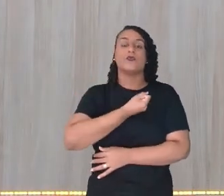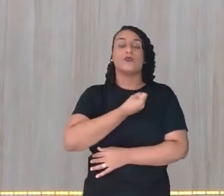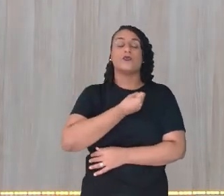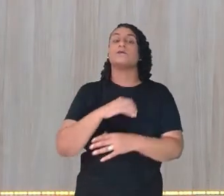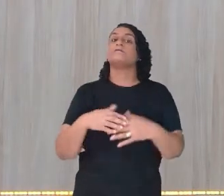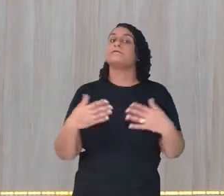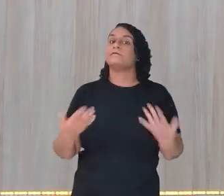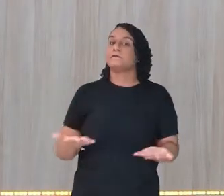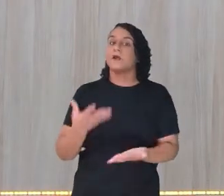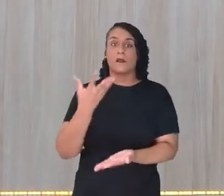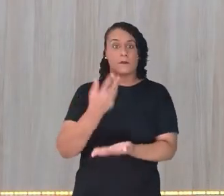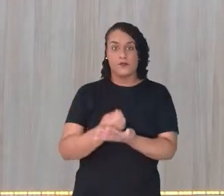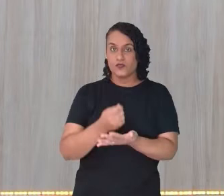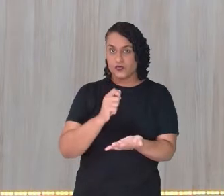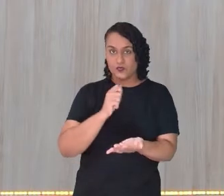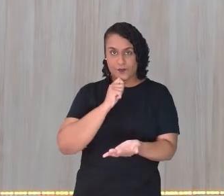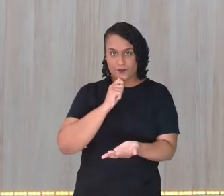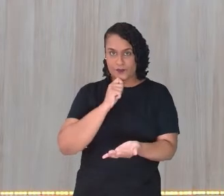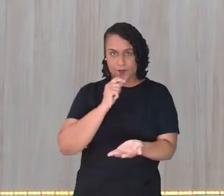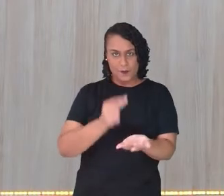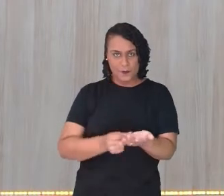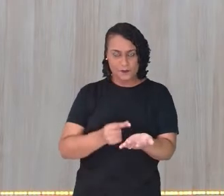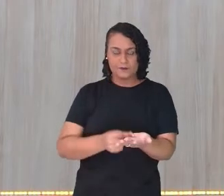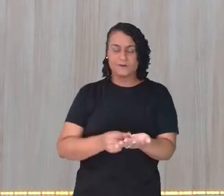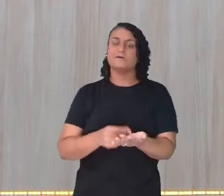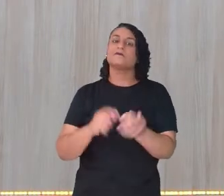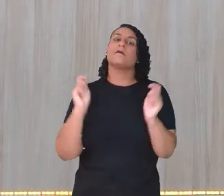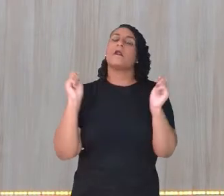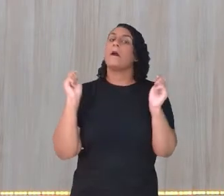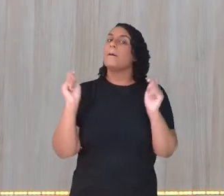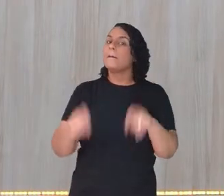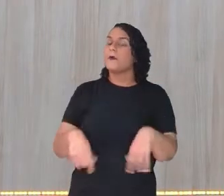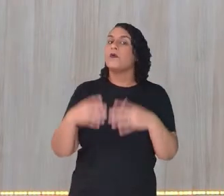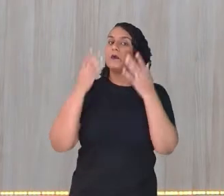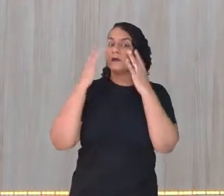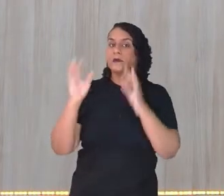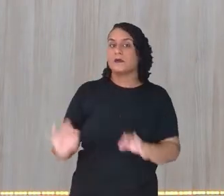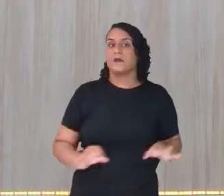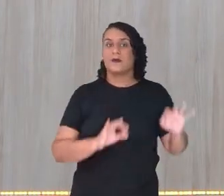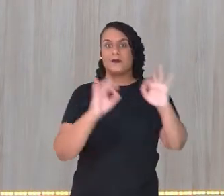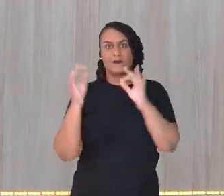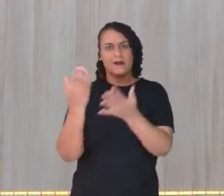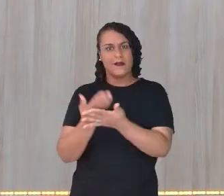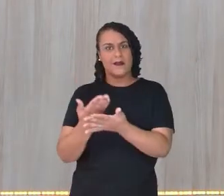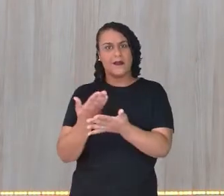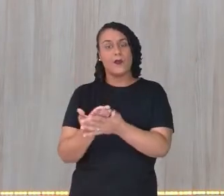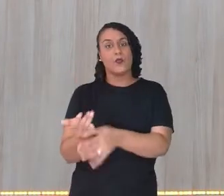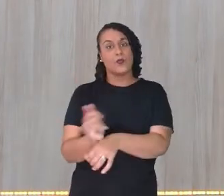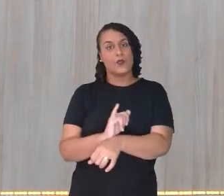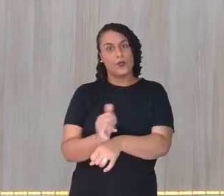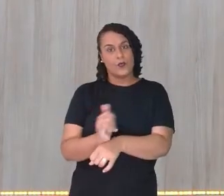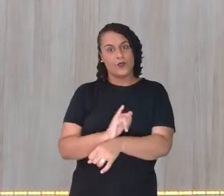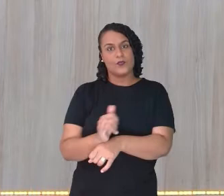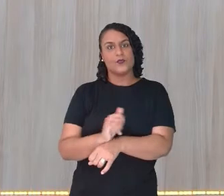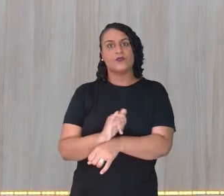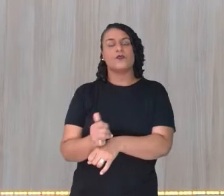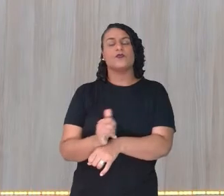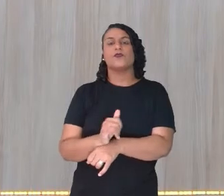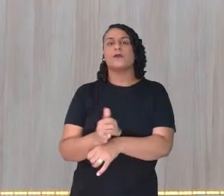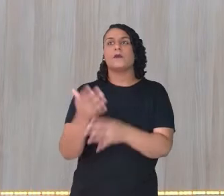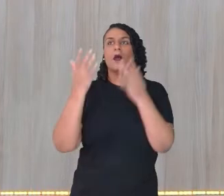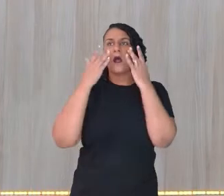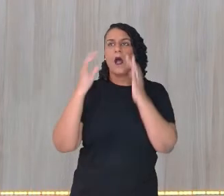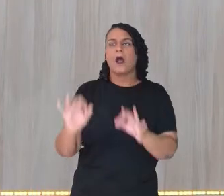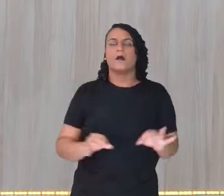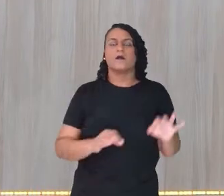esse aplicativo, vocês podem assistir a nossa aula no YouTube. Rever essa aula que vocês estão assistindo agora no YouTube. E lá também